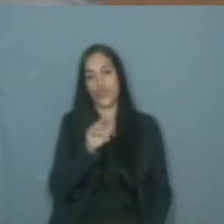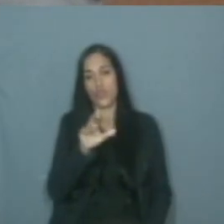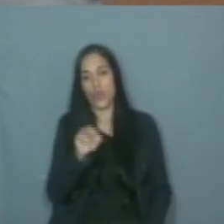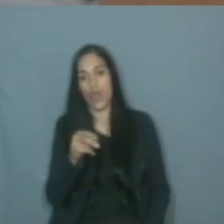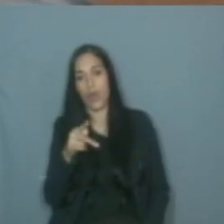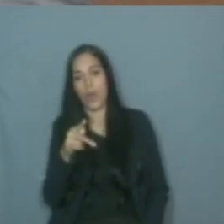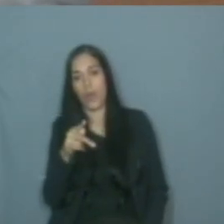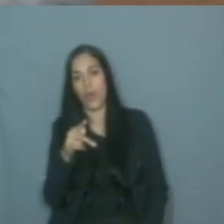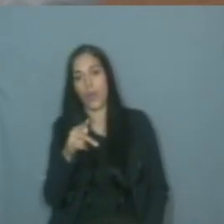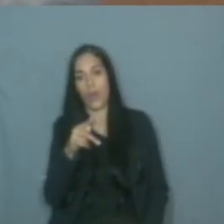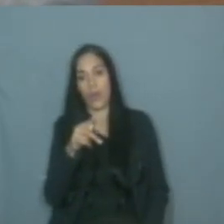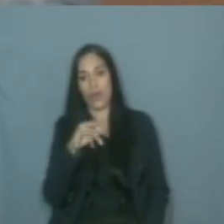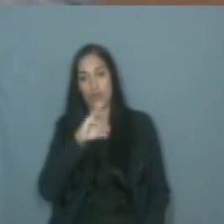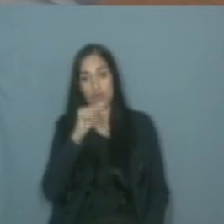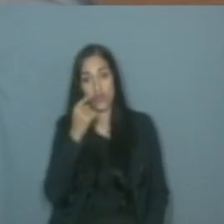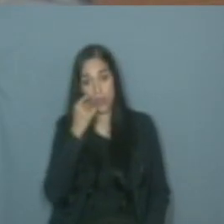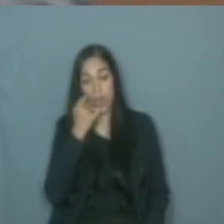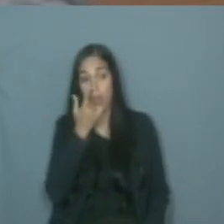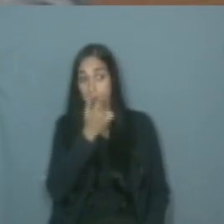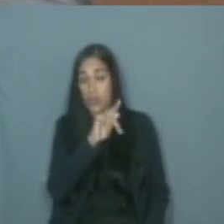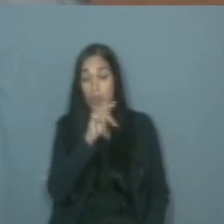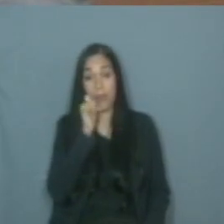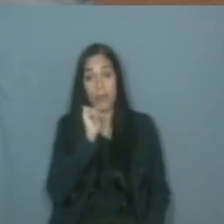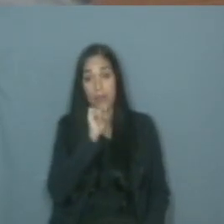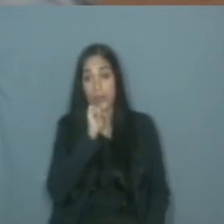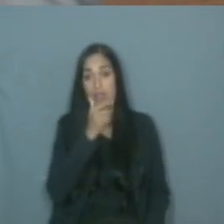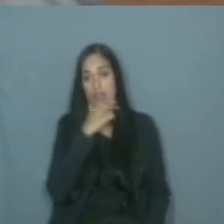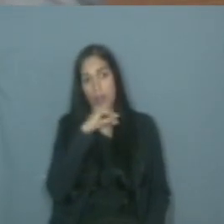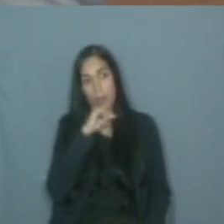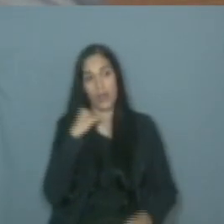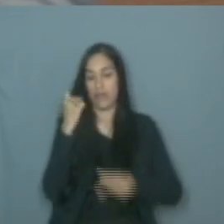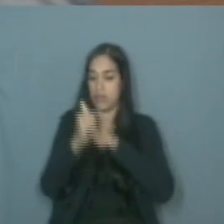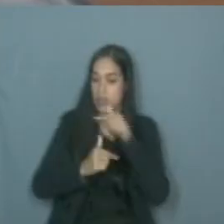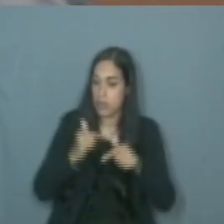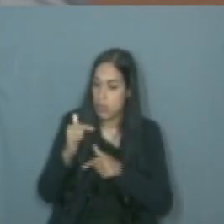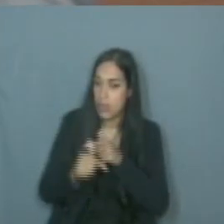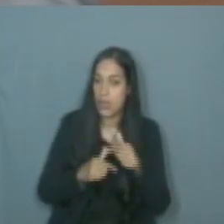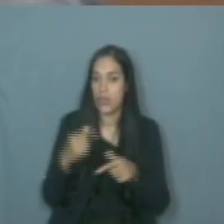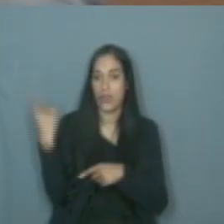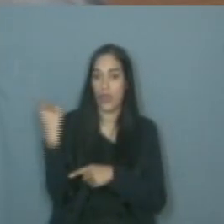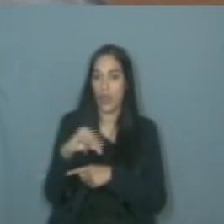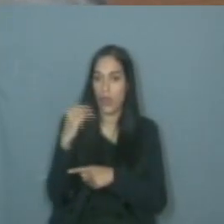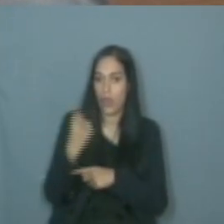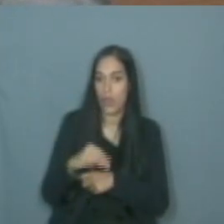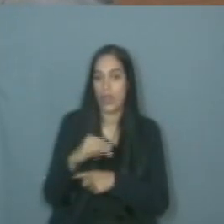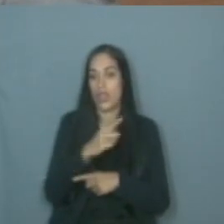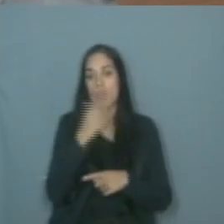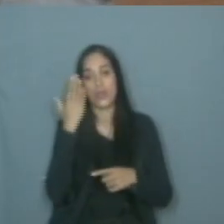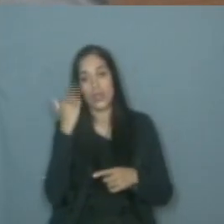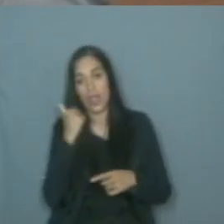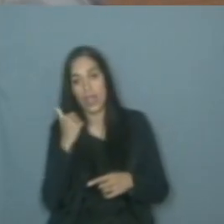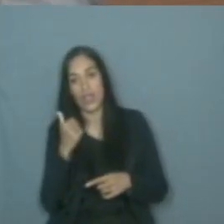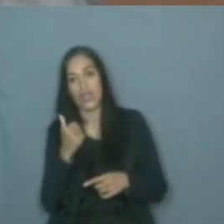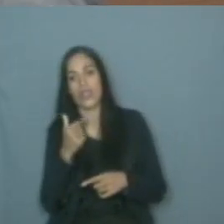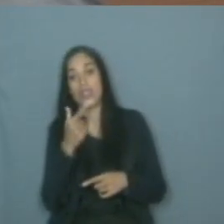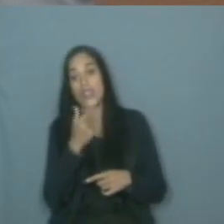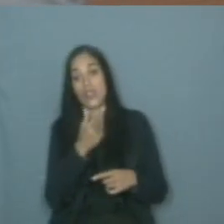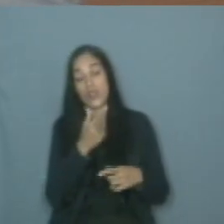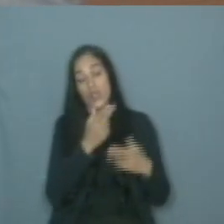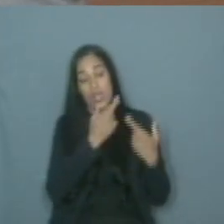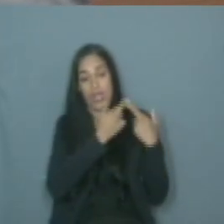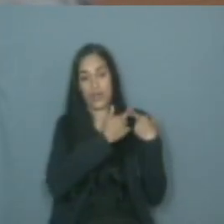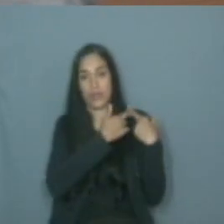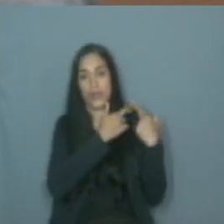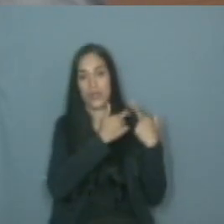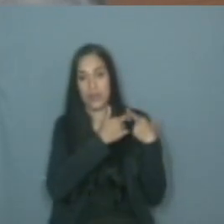e a mãe do senhor colocaram o senhor para trabalhar, viu? O senhor teve que ralar um pouquinho, viu, naquele negócio dos cocos lá. Eu sei disso. Isso cria